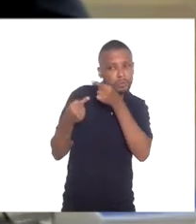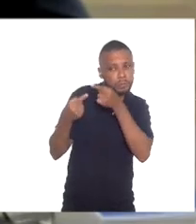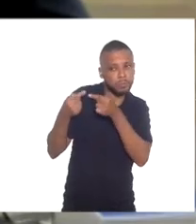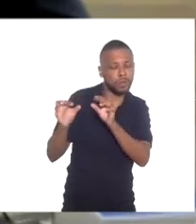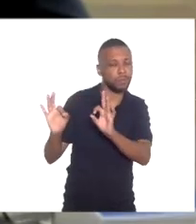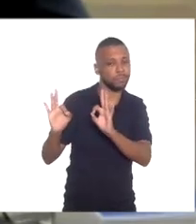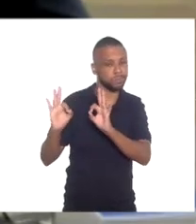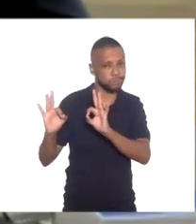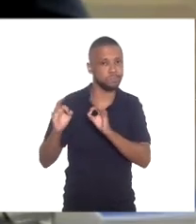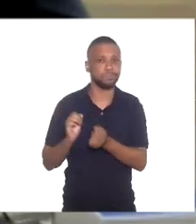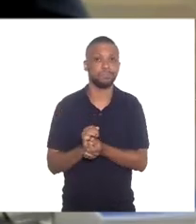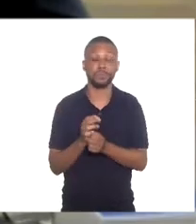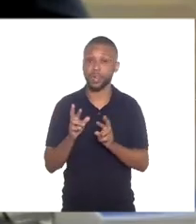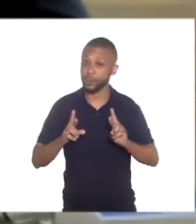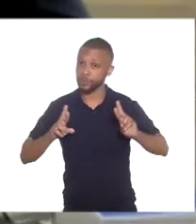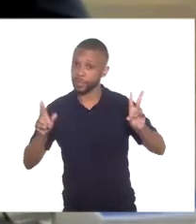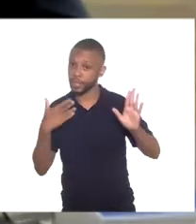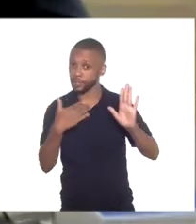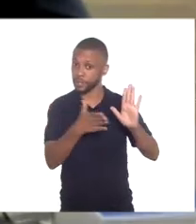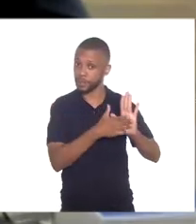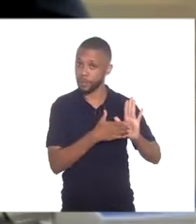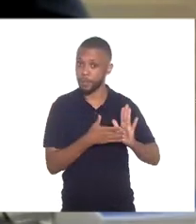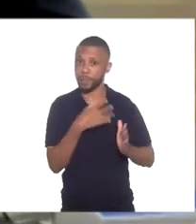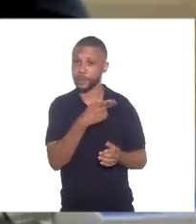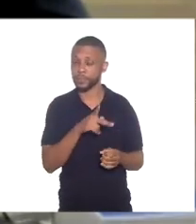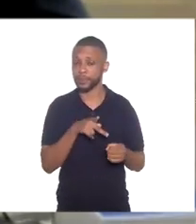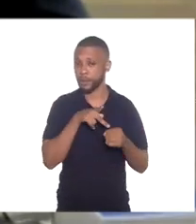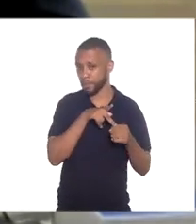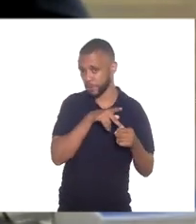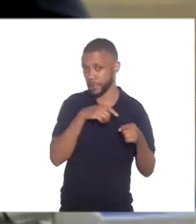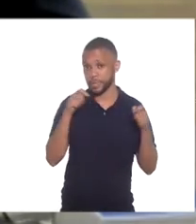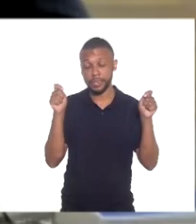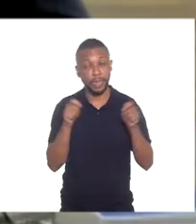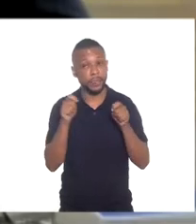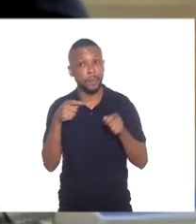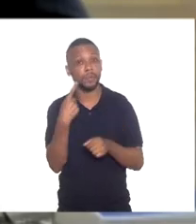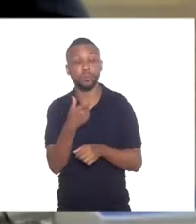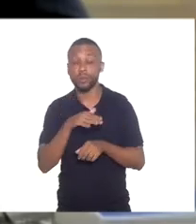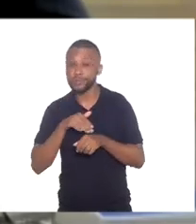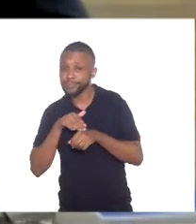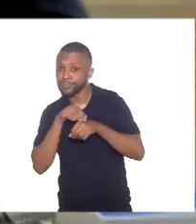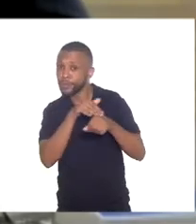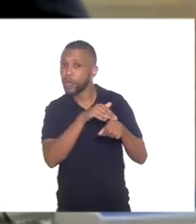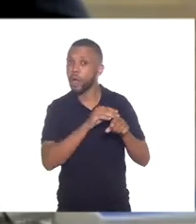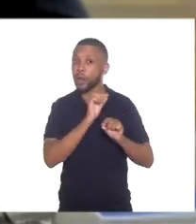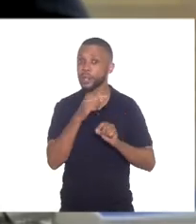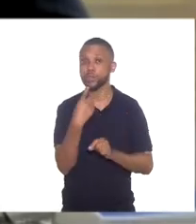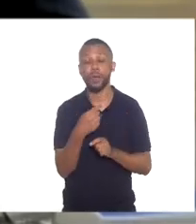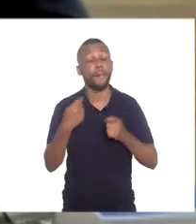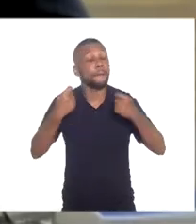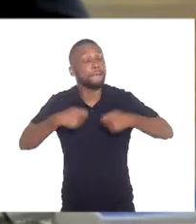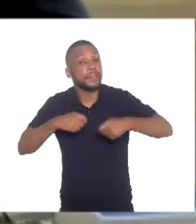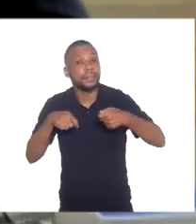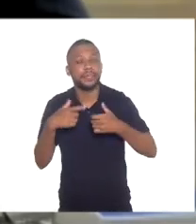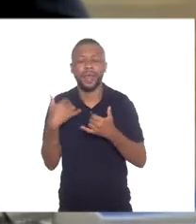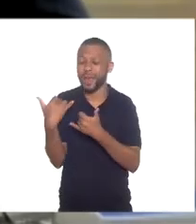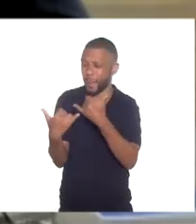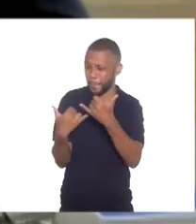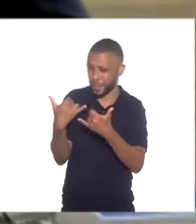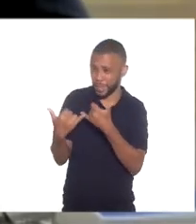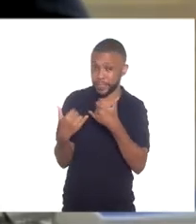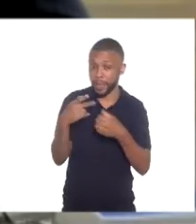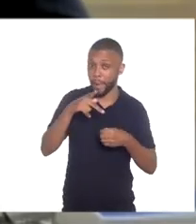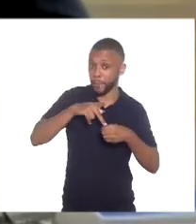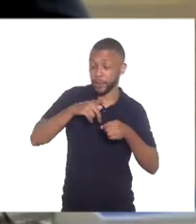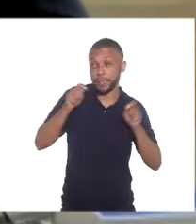gente poderíamos procurá-los, Magda e Célia, porque a gente precisa, eu brinco que a Petrobras pode ser a mãe